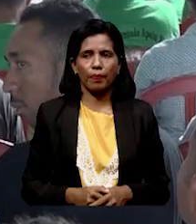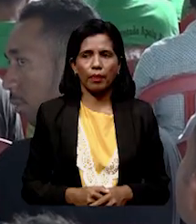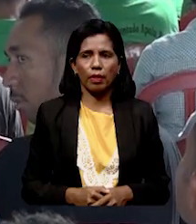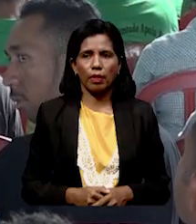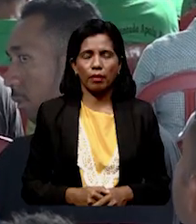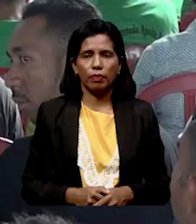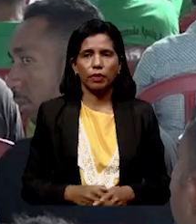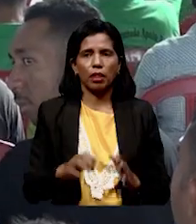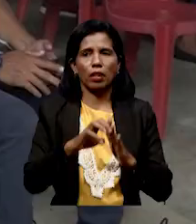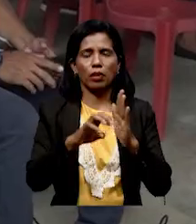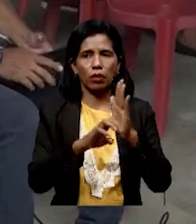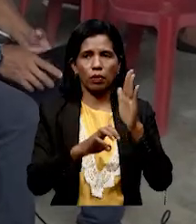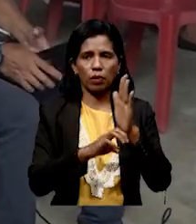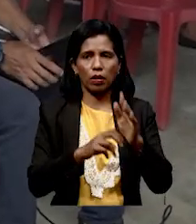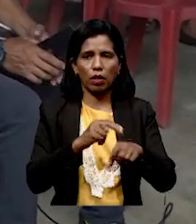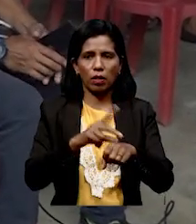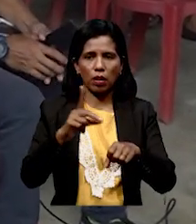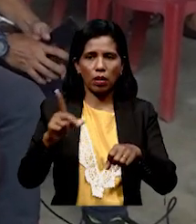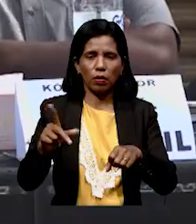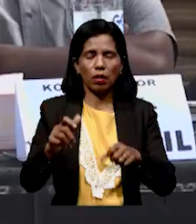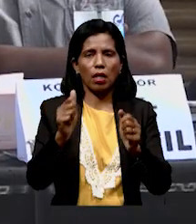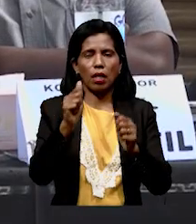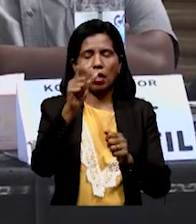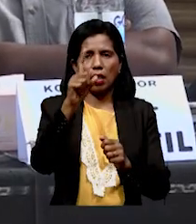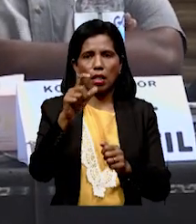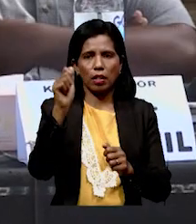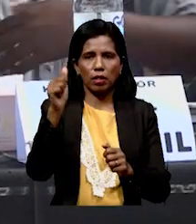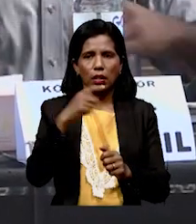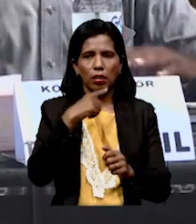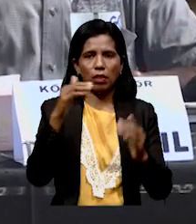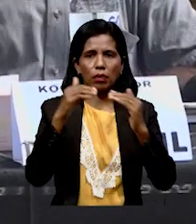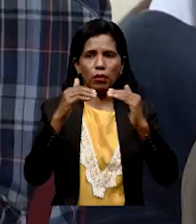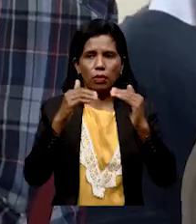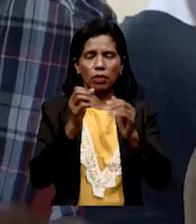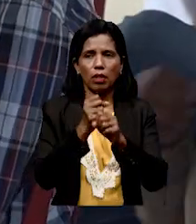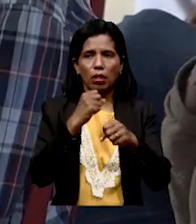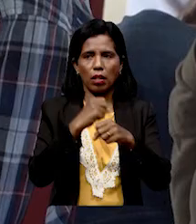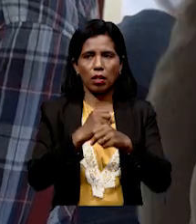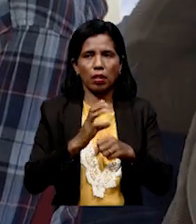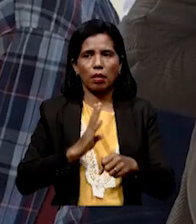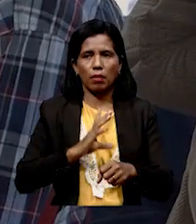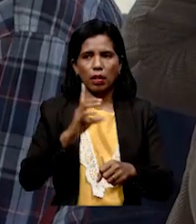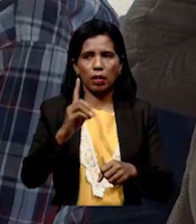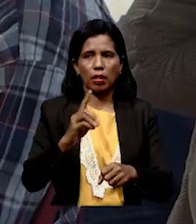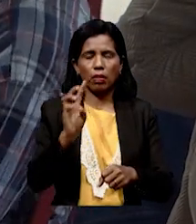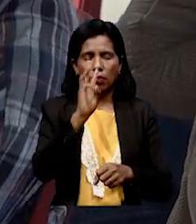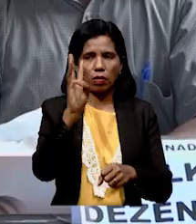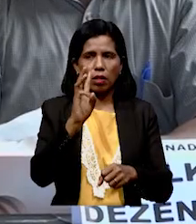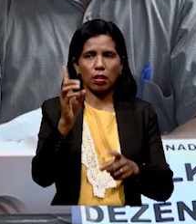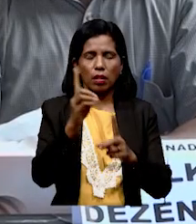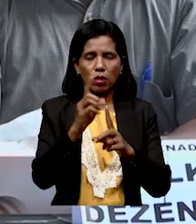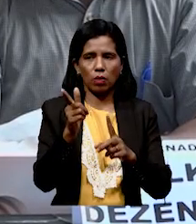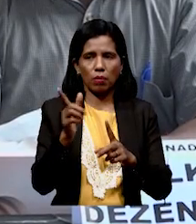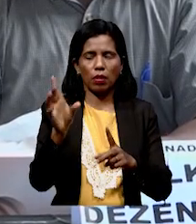Estrutura Nasional Movimento AXA atau deklarasi ne lihusi konferensi bain prensa ne behalau iha Bali didili kuarta lorong ronu resinen fulan ne.